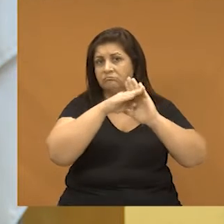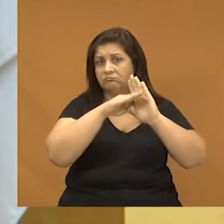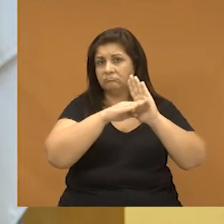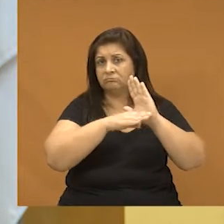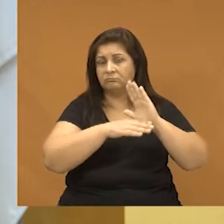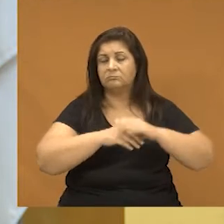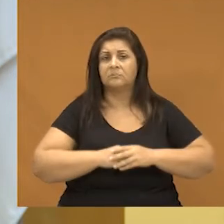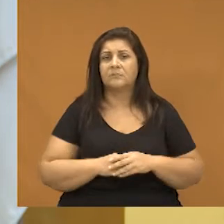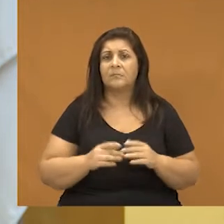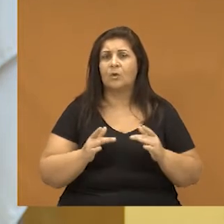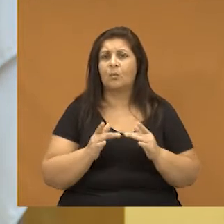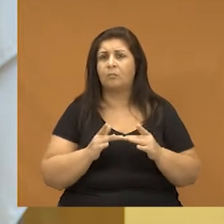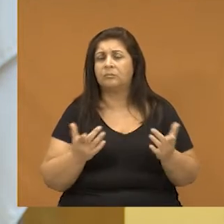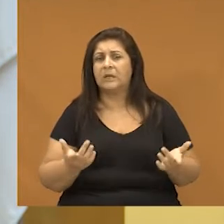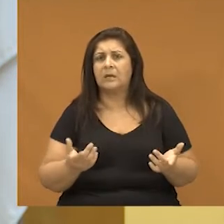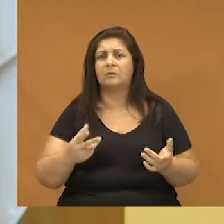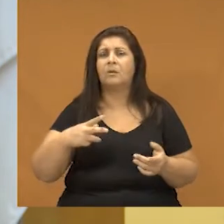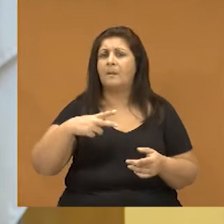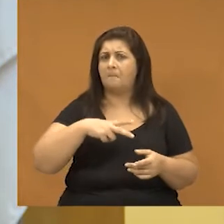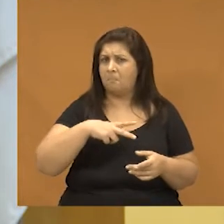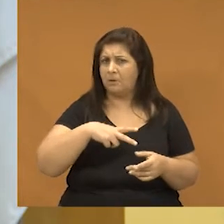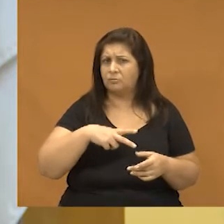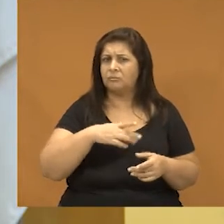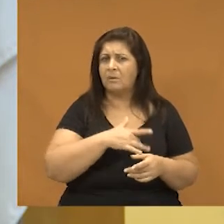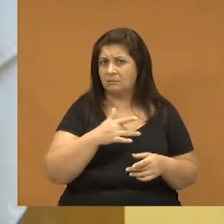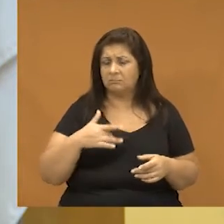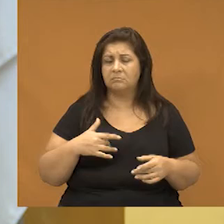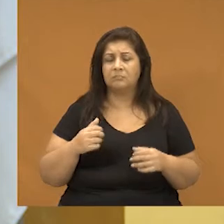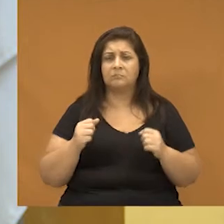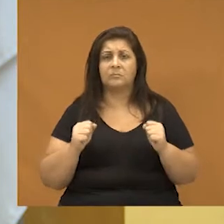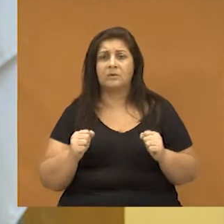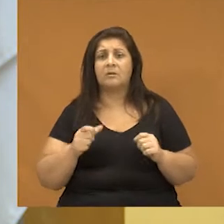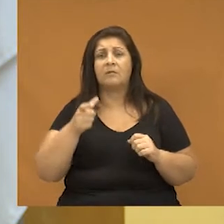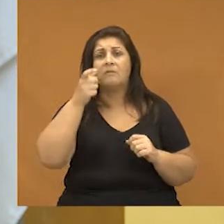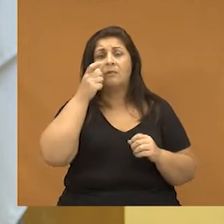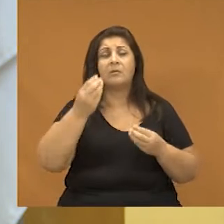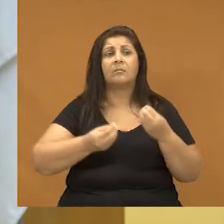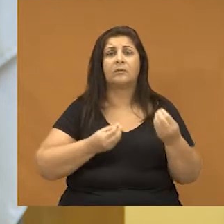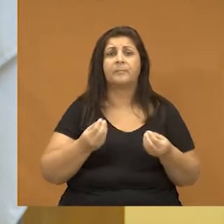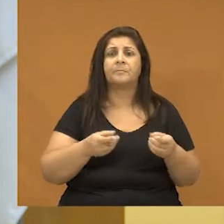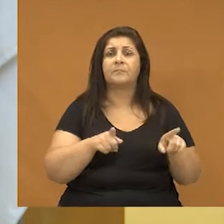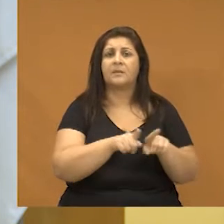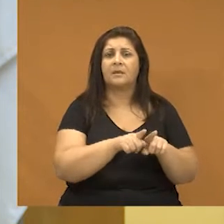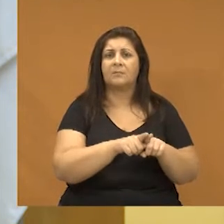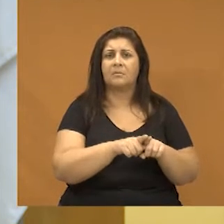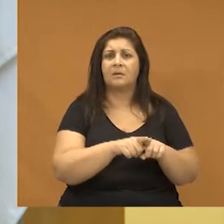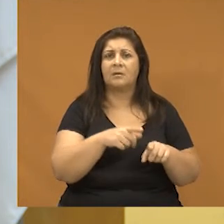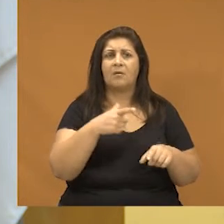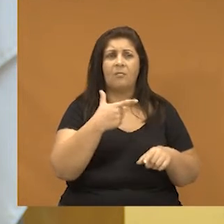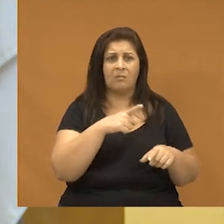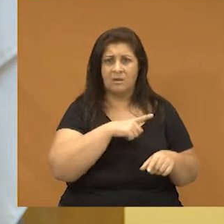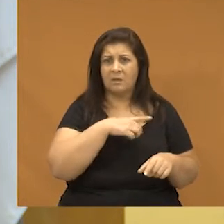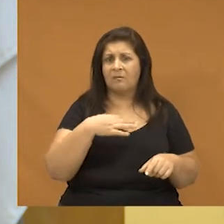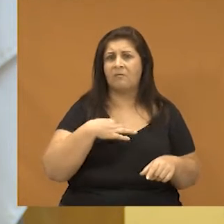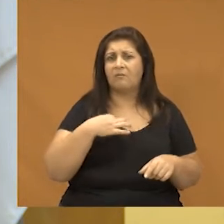direito público ou convênio, tenho preferência às entidades filantrópicas e às sem fins